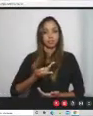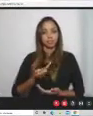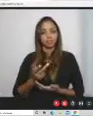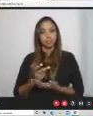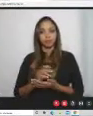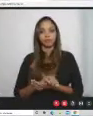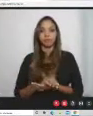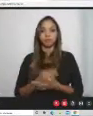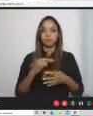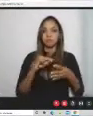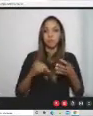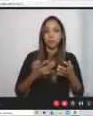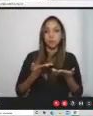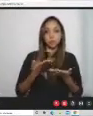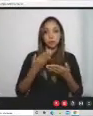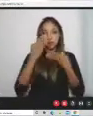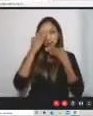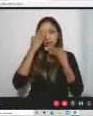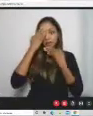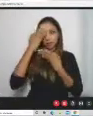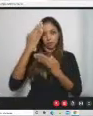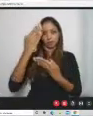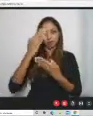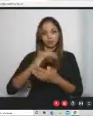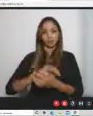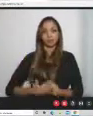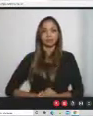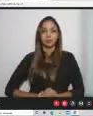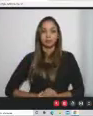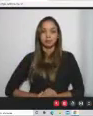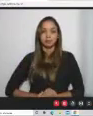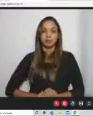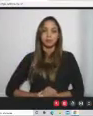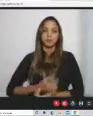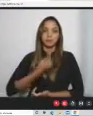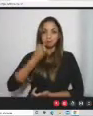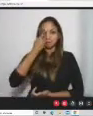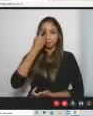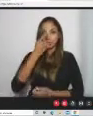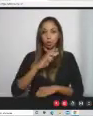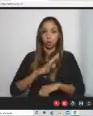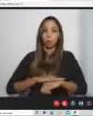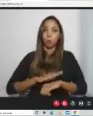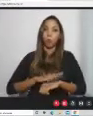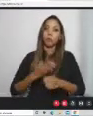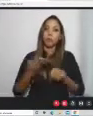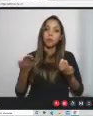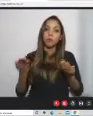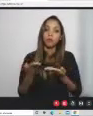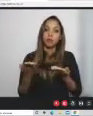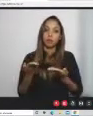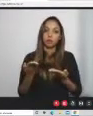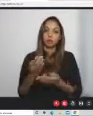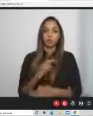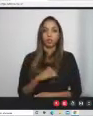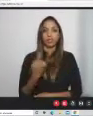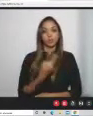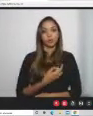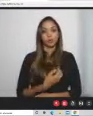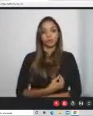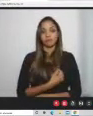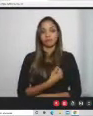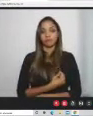primeiramente agradecer. Eu acho que no momento que nós estamos vivenciando na nossa vida,